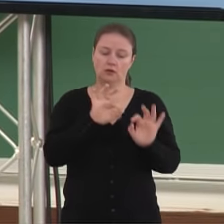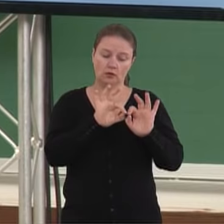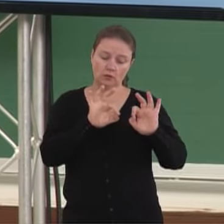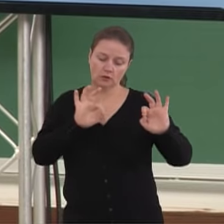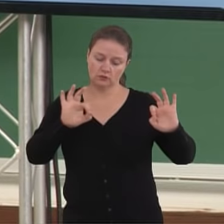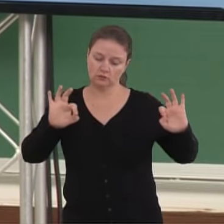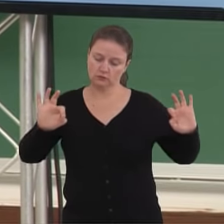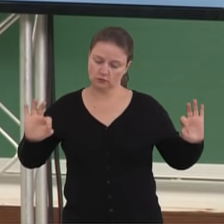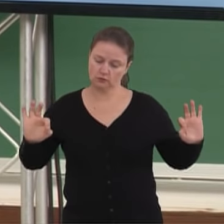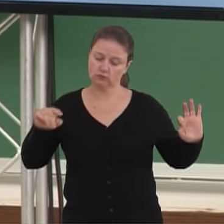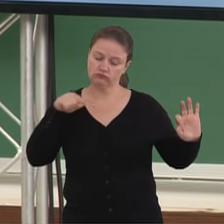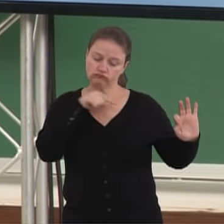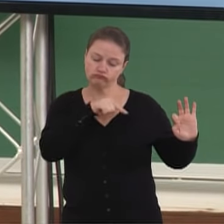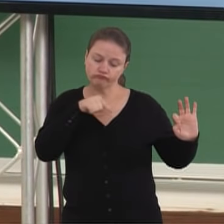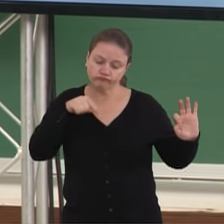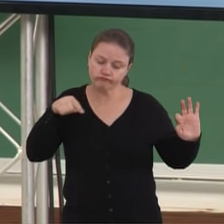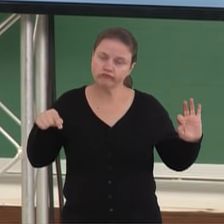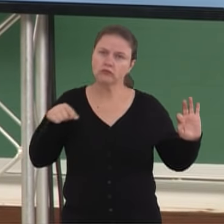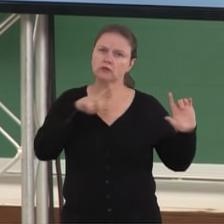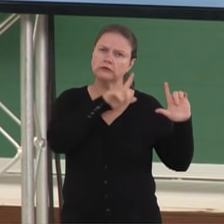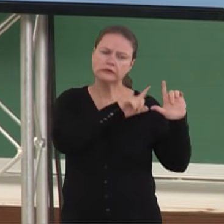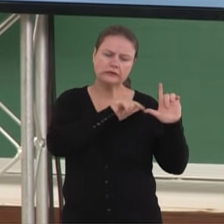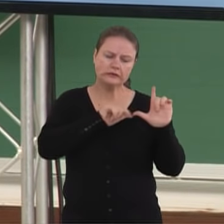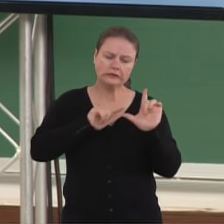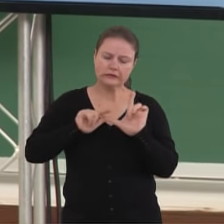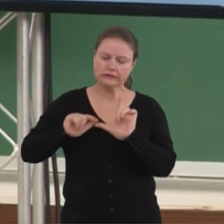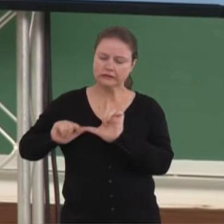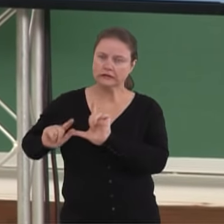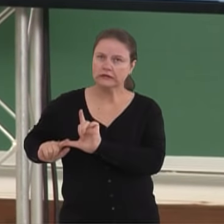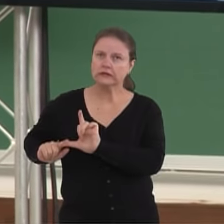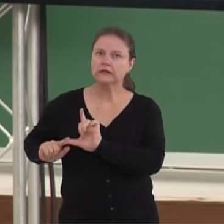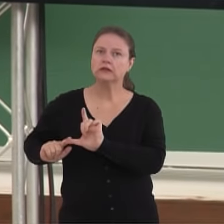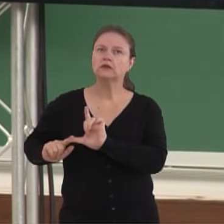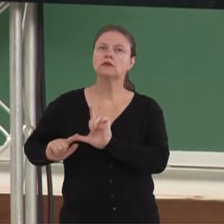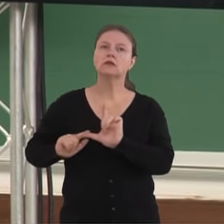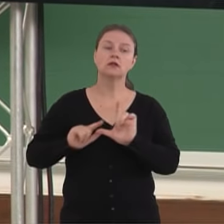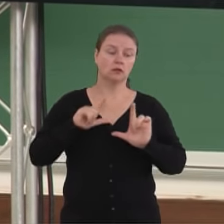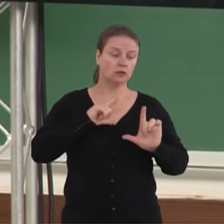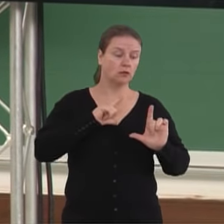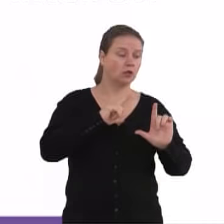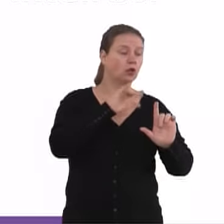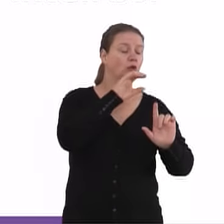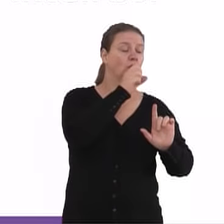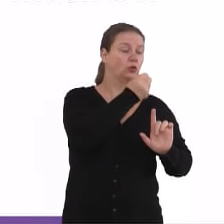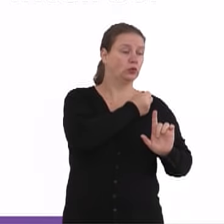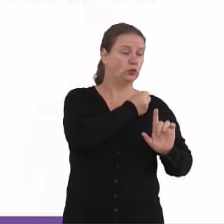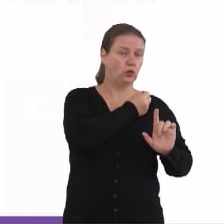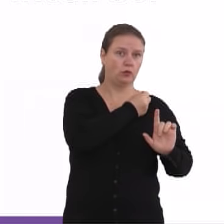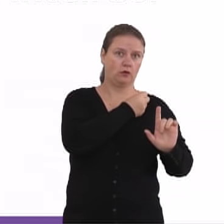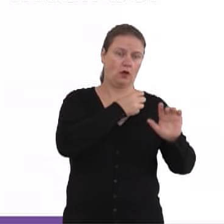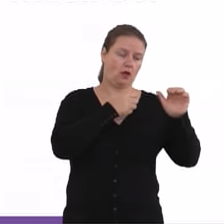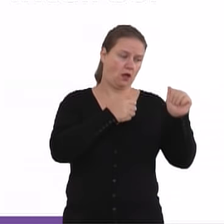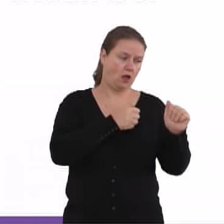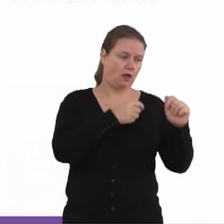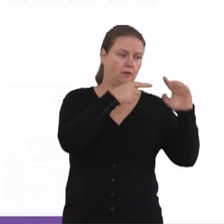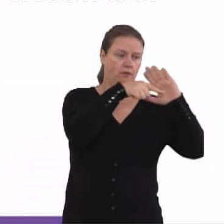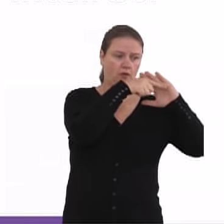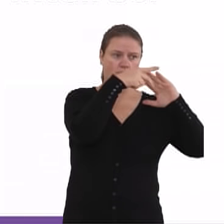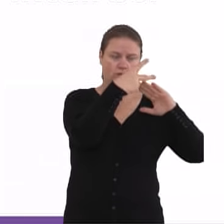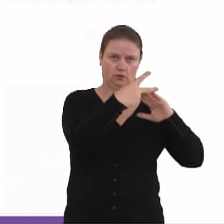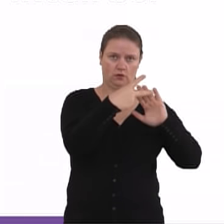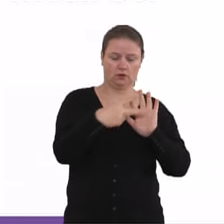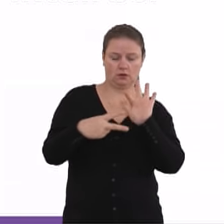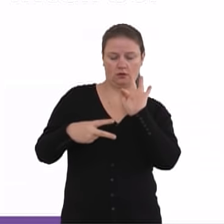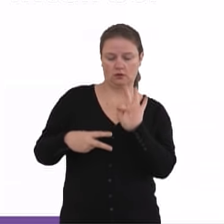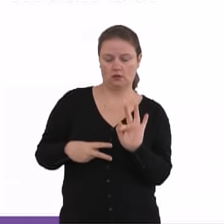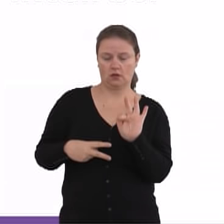numérica aqui com algumas letras identificando alguns números. Então, eu tenho a letra A identificando o -2, a letra